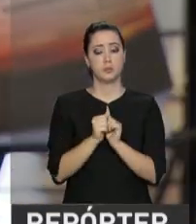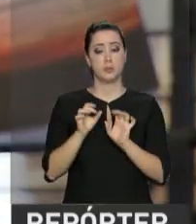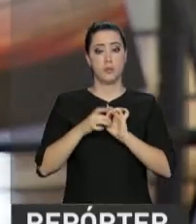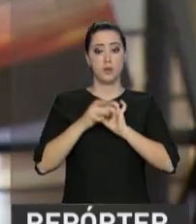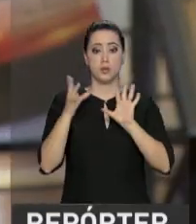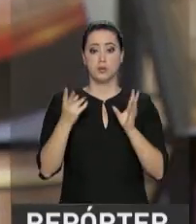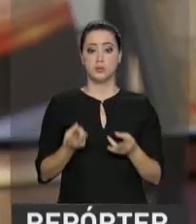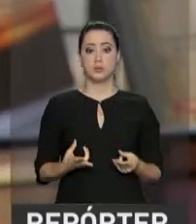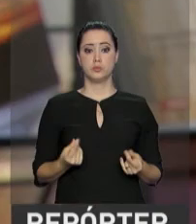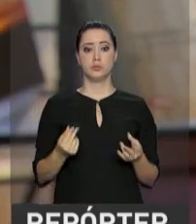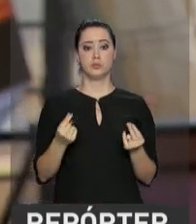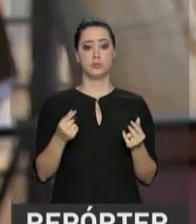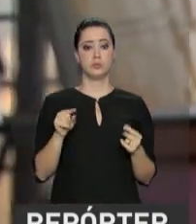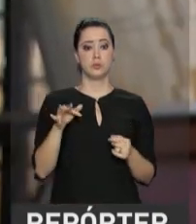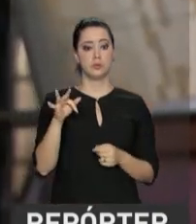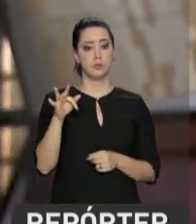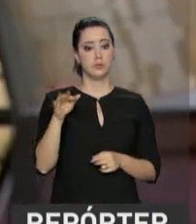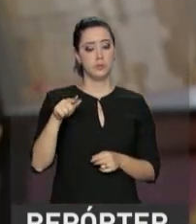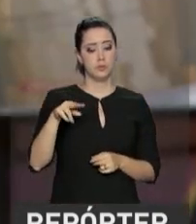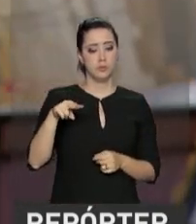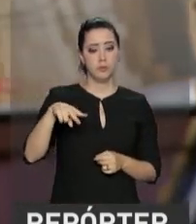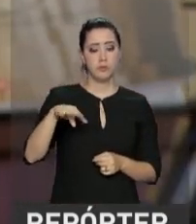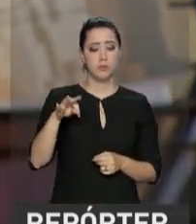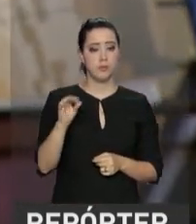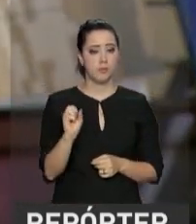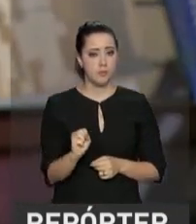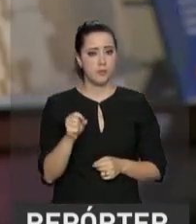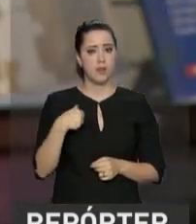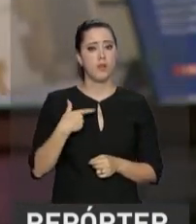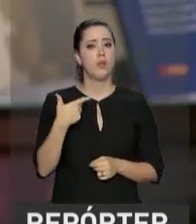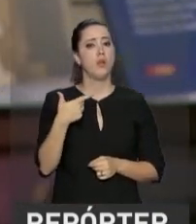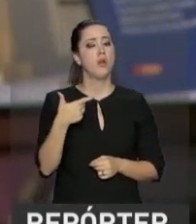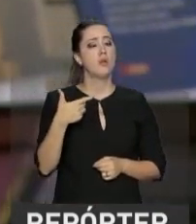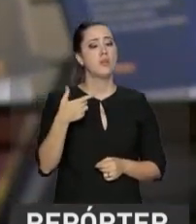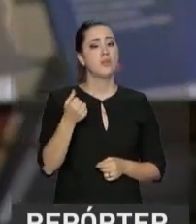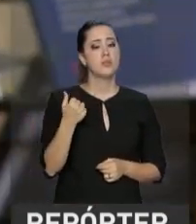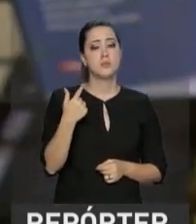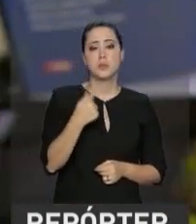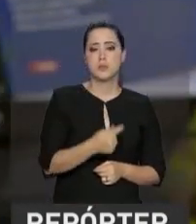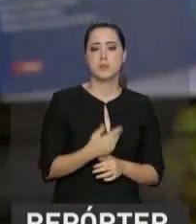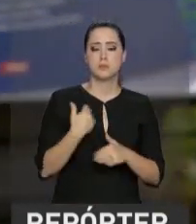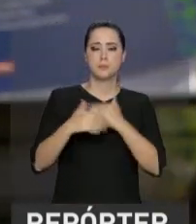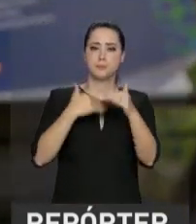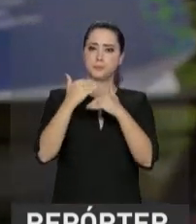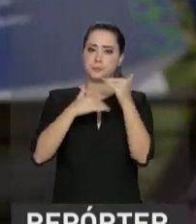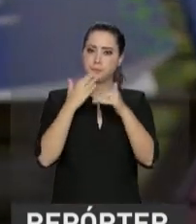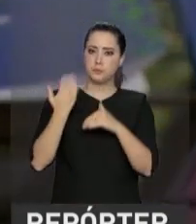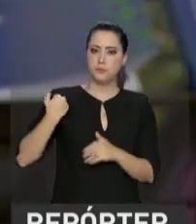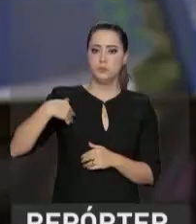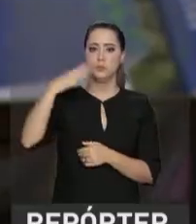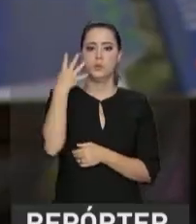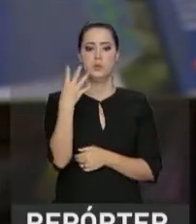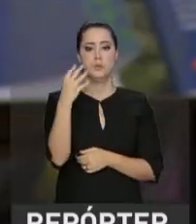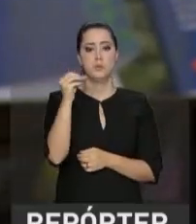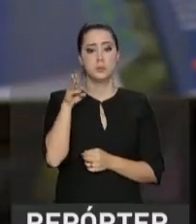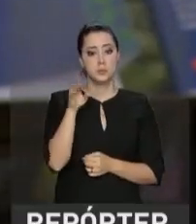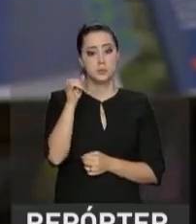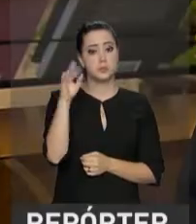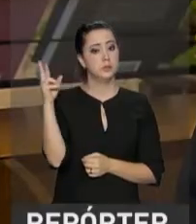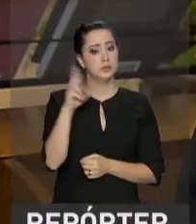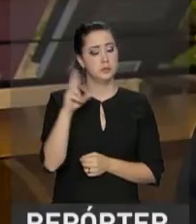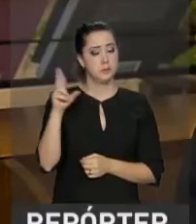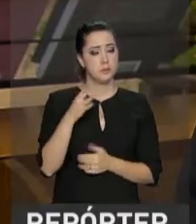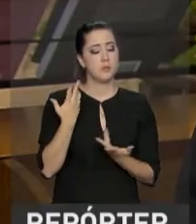liberação de recursos das contas inativas do fgts em 2017 que superaram 40 bilhões de reais